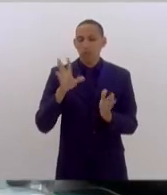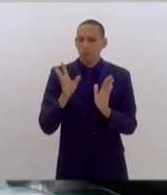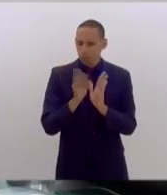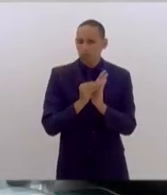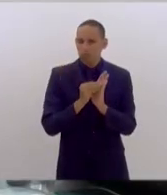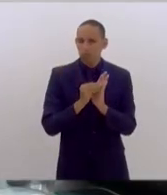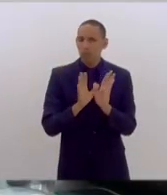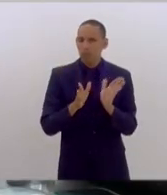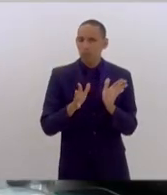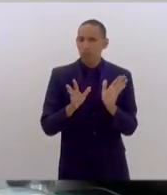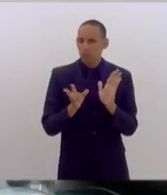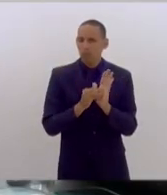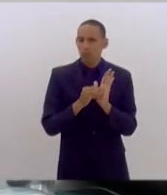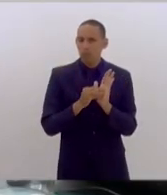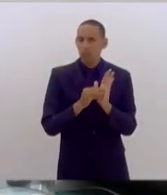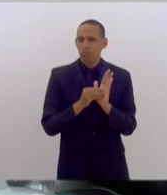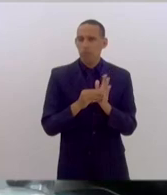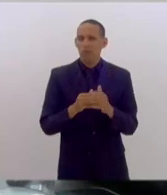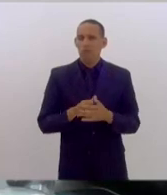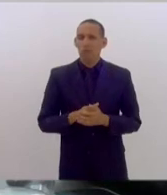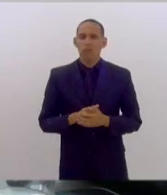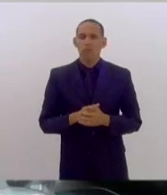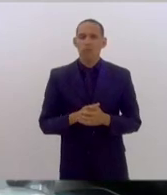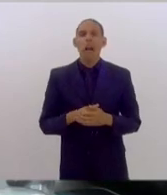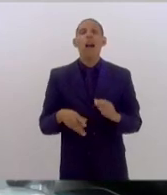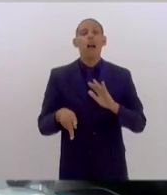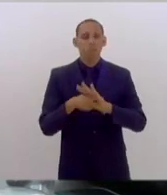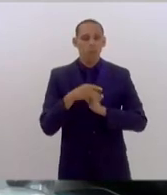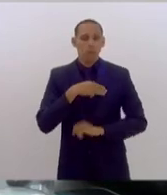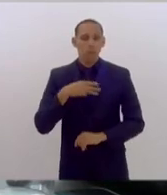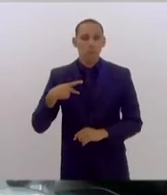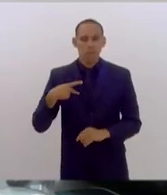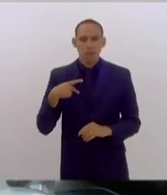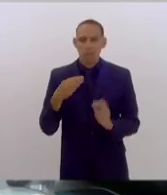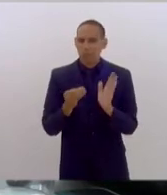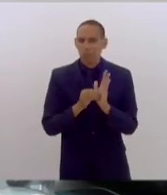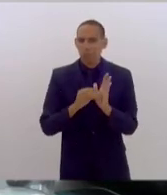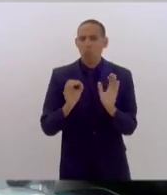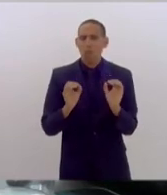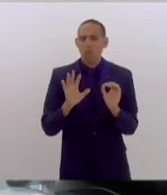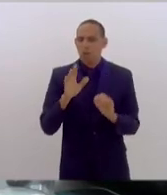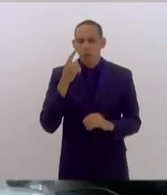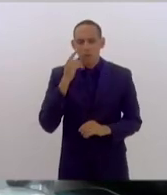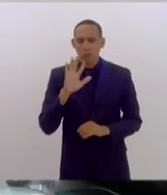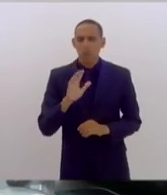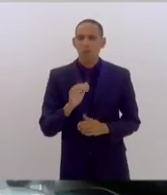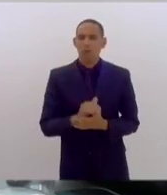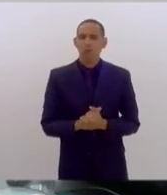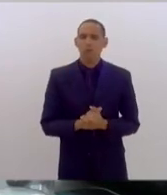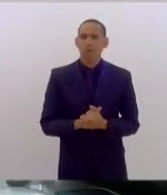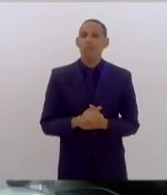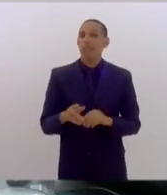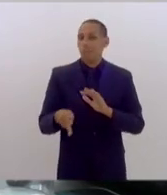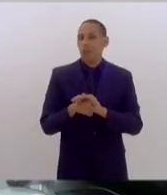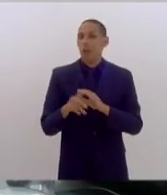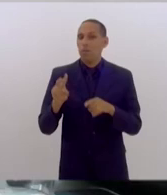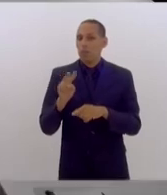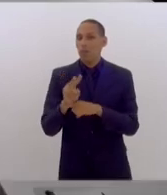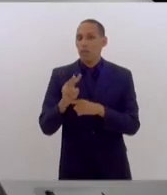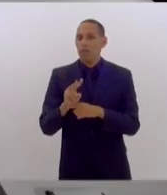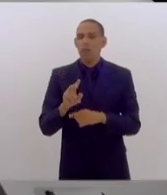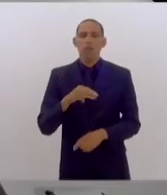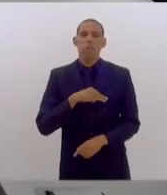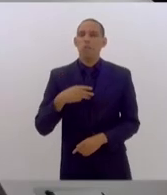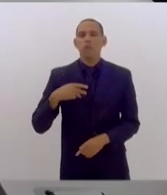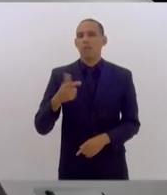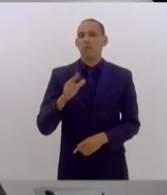o negócio para ele e a pro MP especificamente e tem para defensoria para mistério